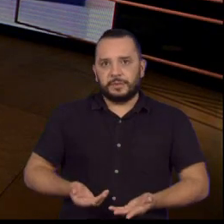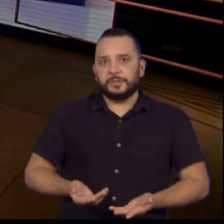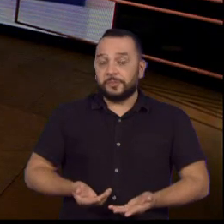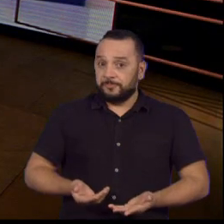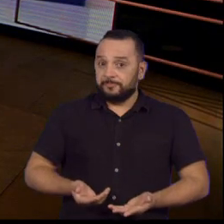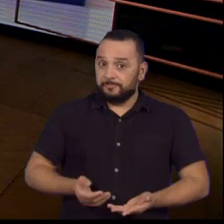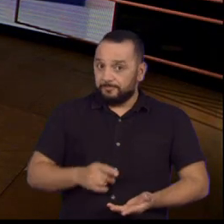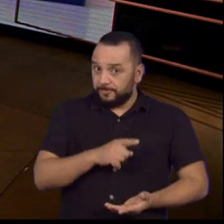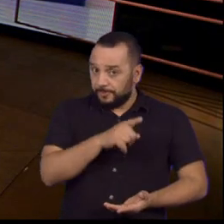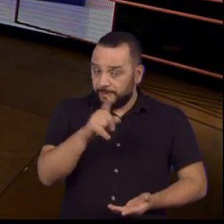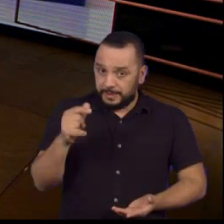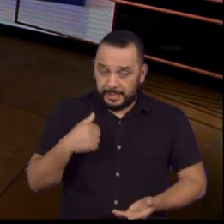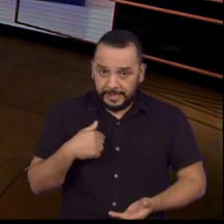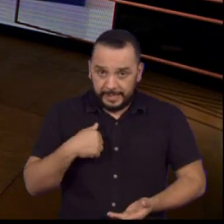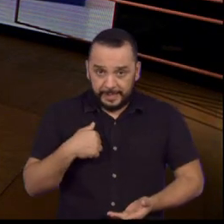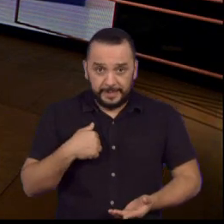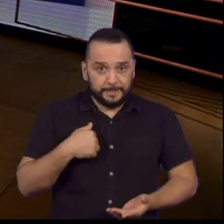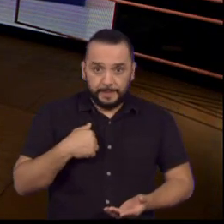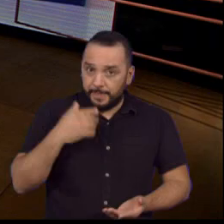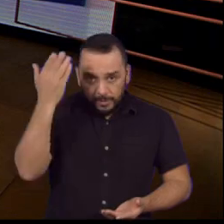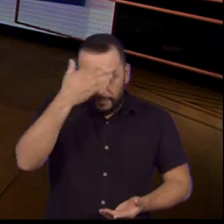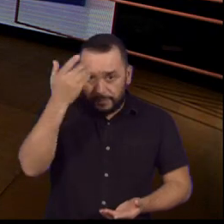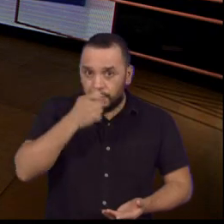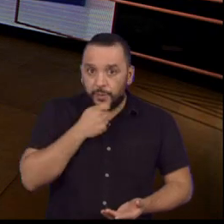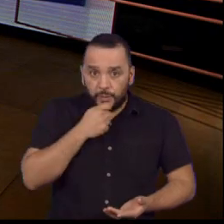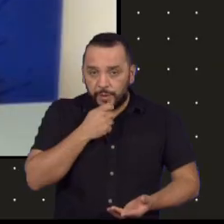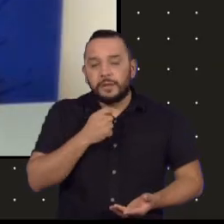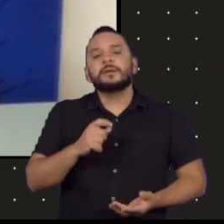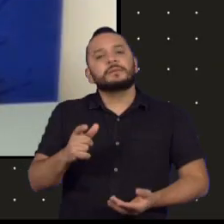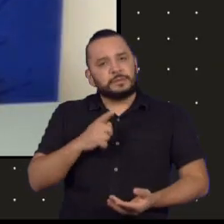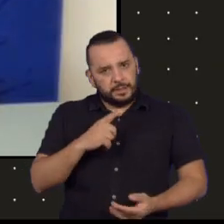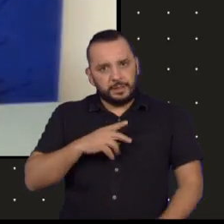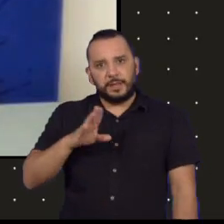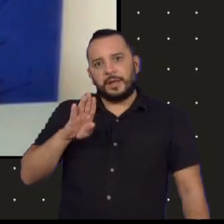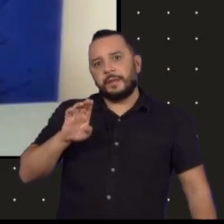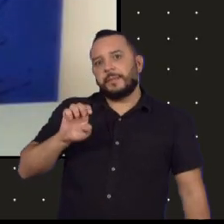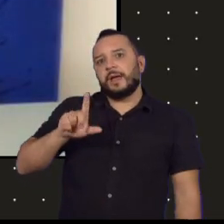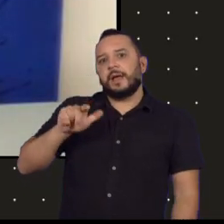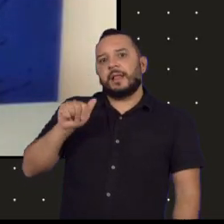quem não viu, eu não sei se ainda... Acho que ainda está no Belas Artes, à la carte.